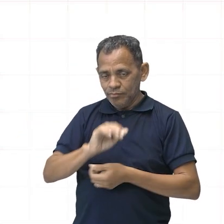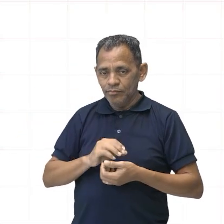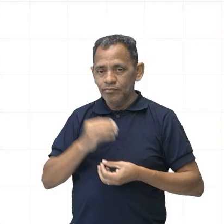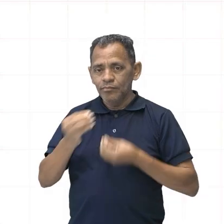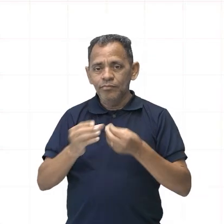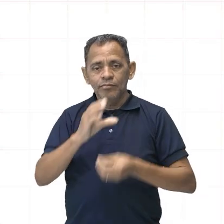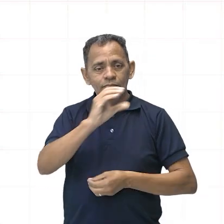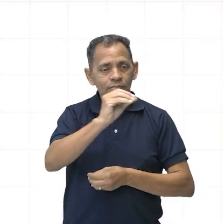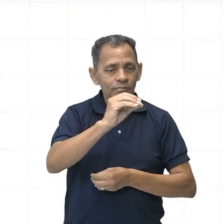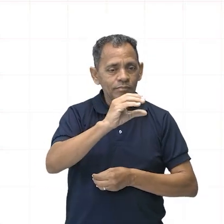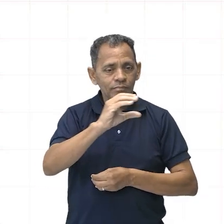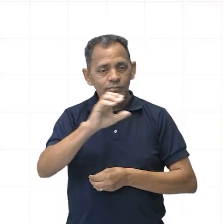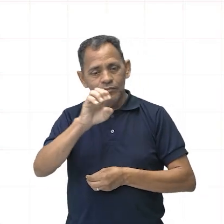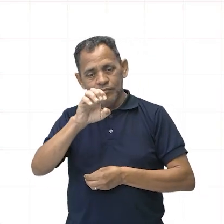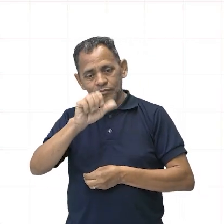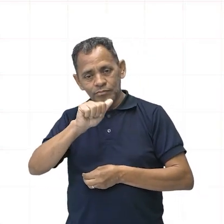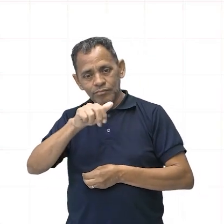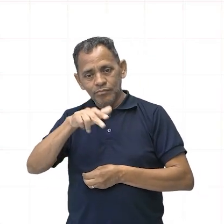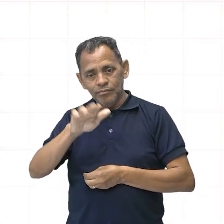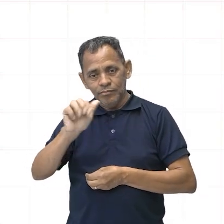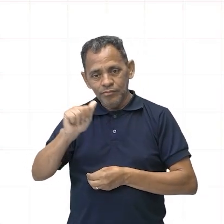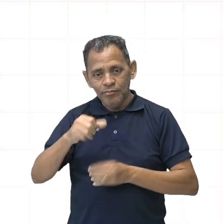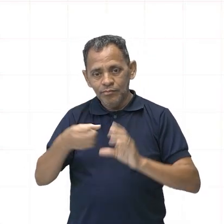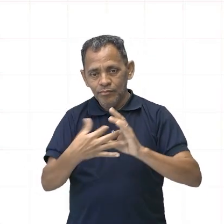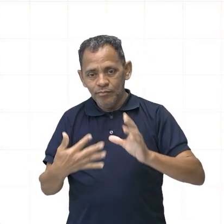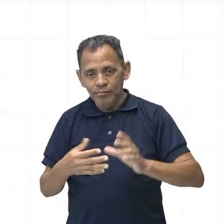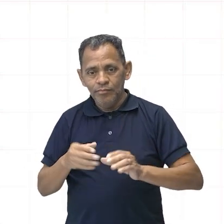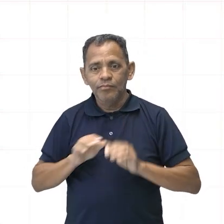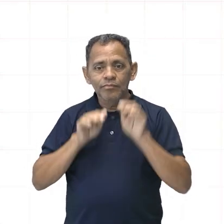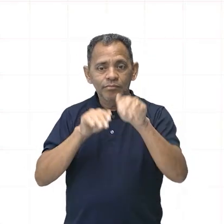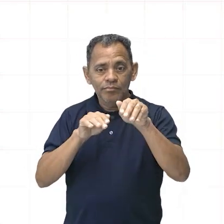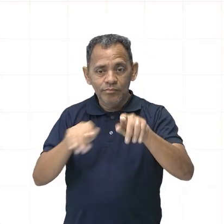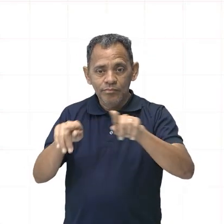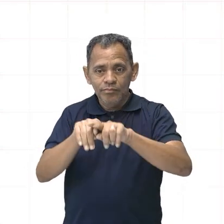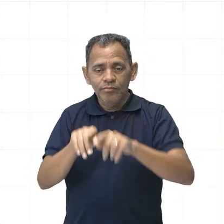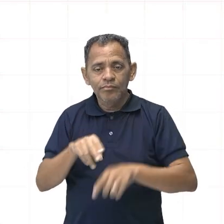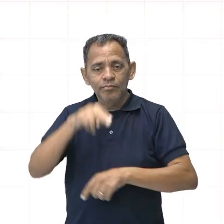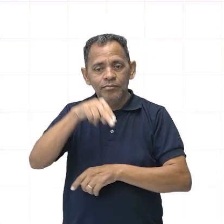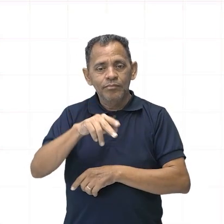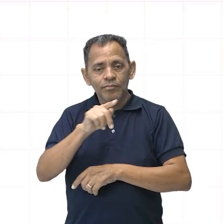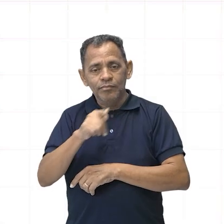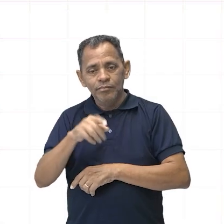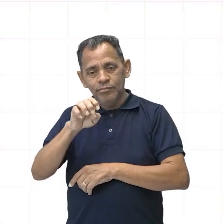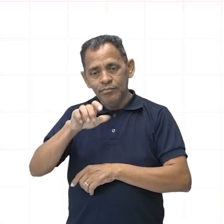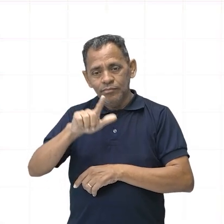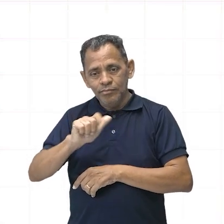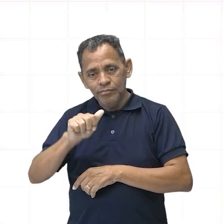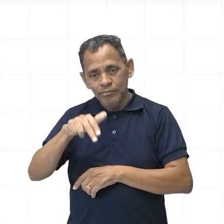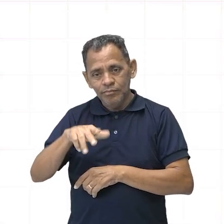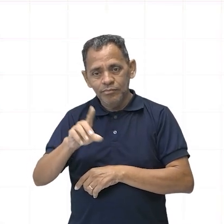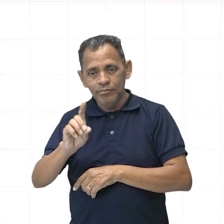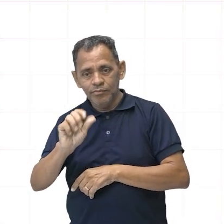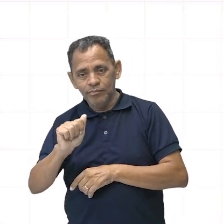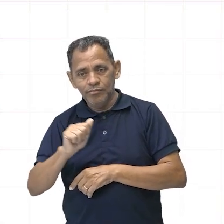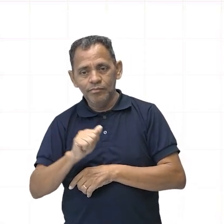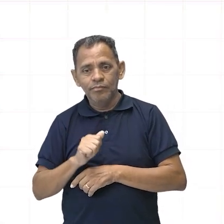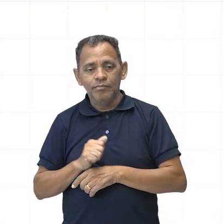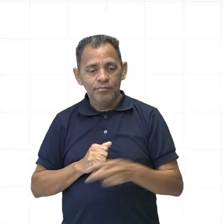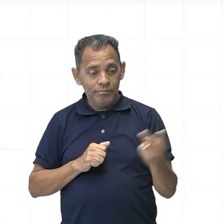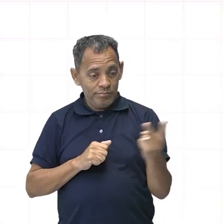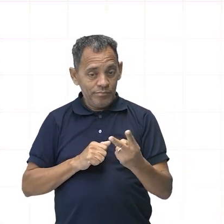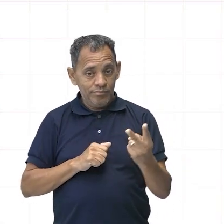muito caracterizada por 2 países, a Austrália e a Nova Zelândia, que acabam se destacando no